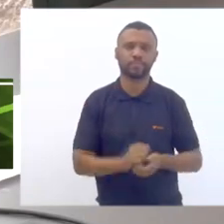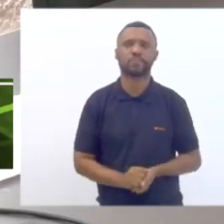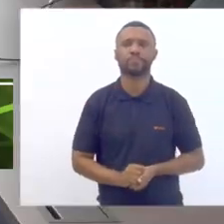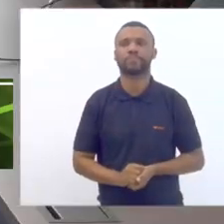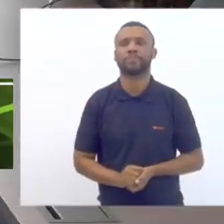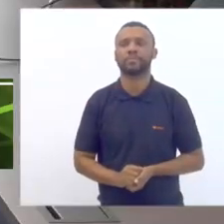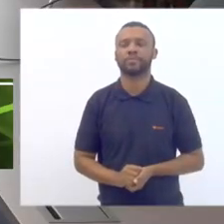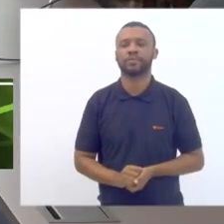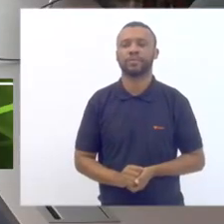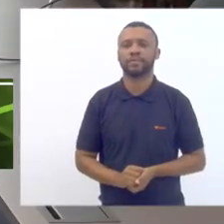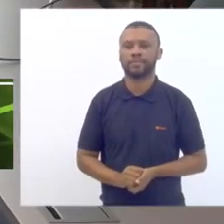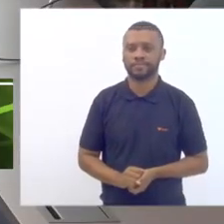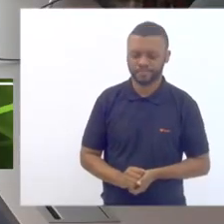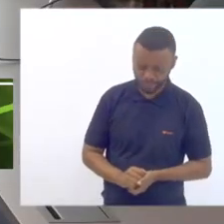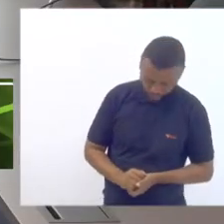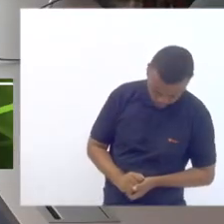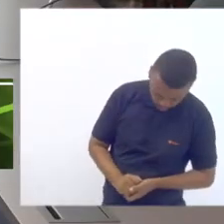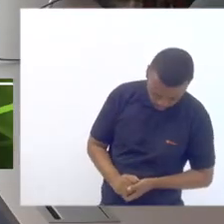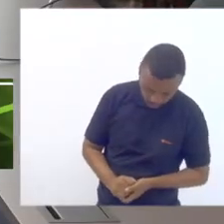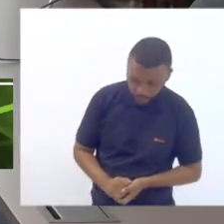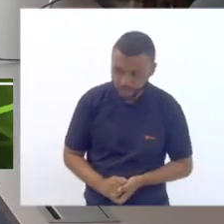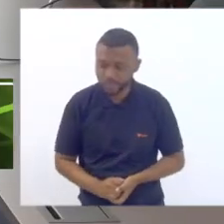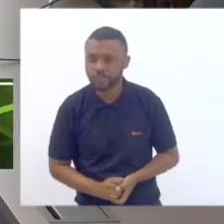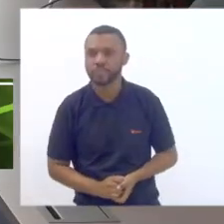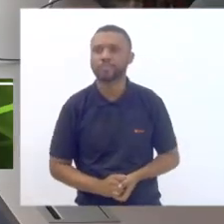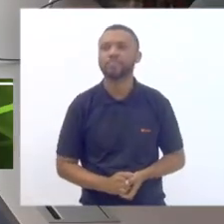favor. Pode ficar aí, deputado.